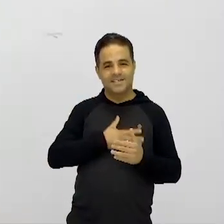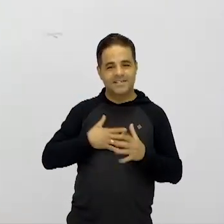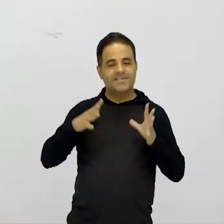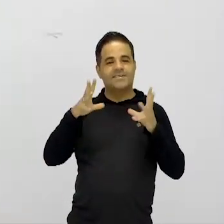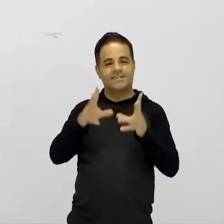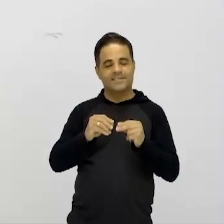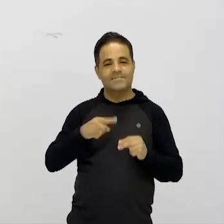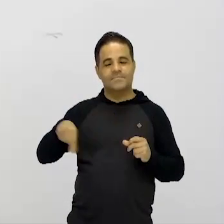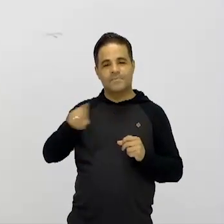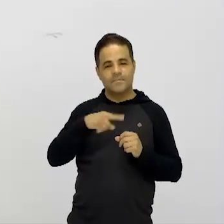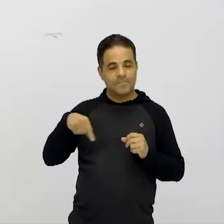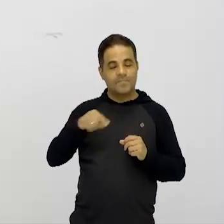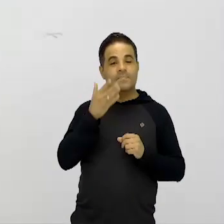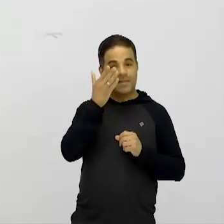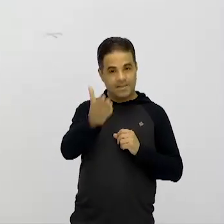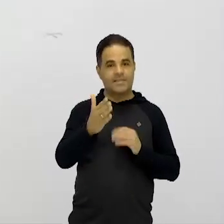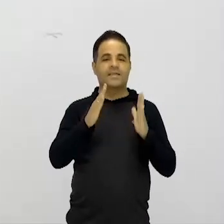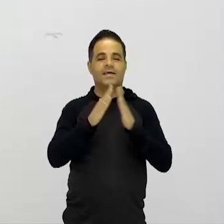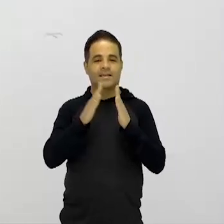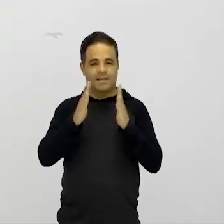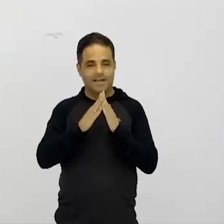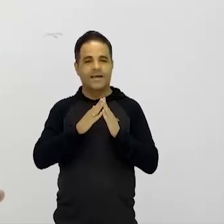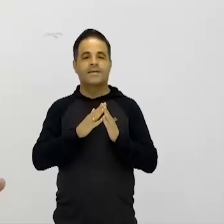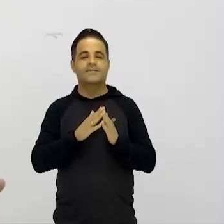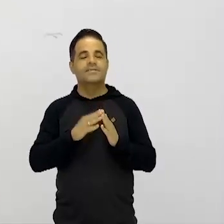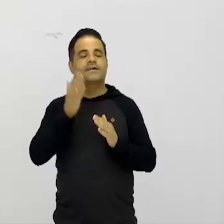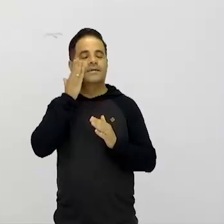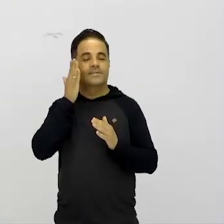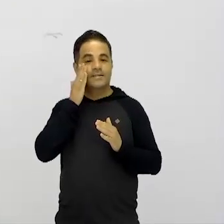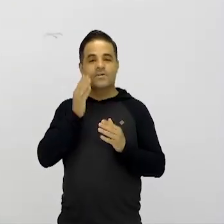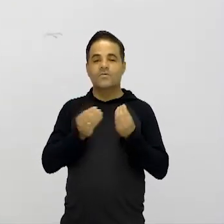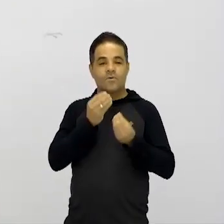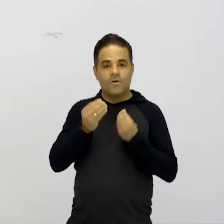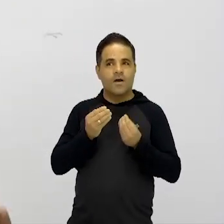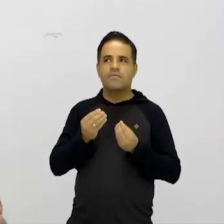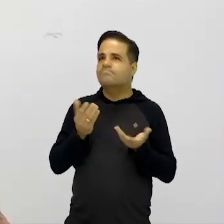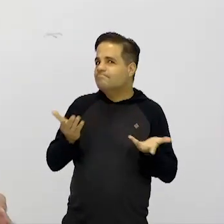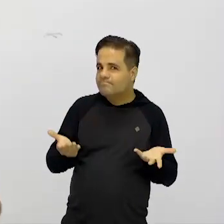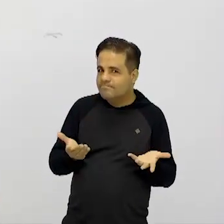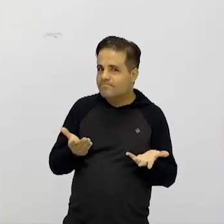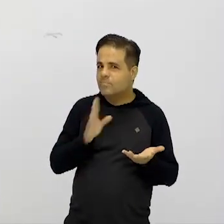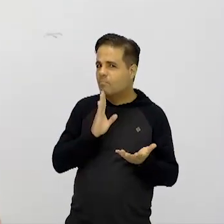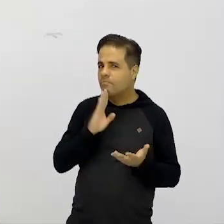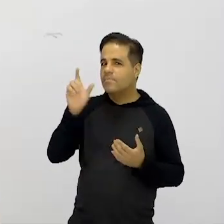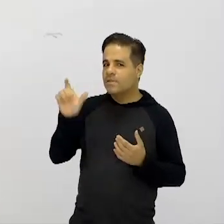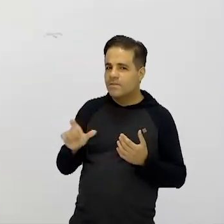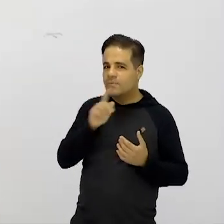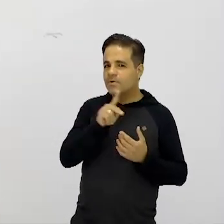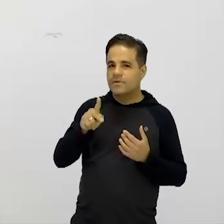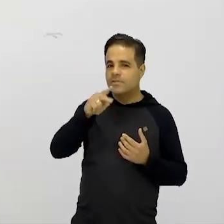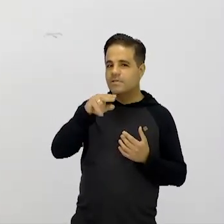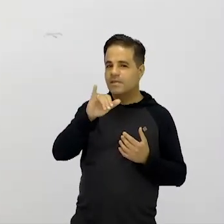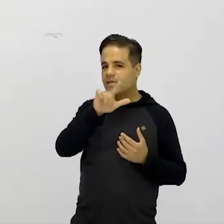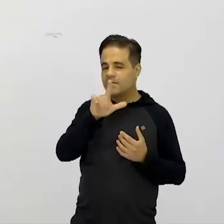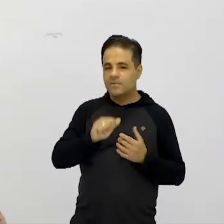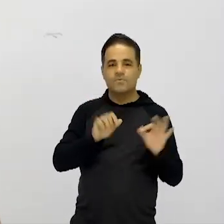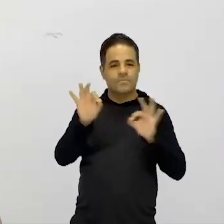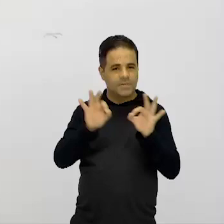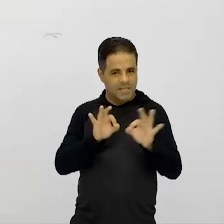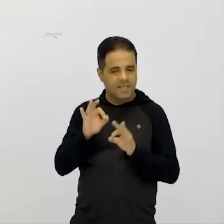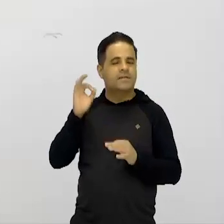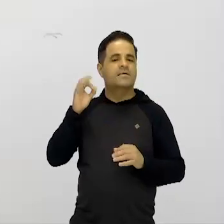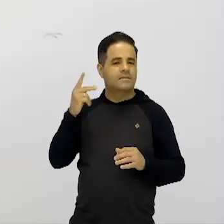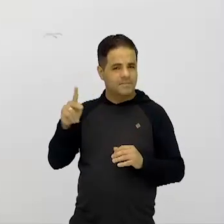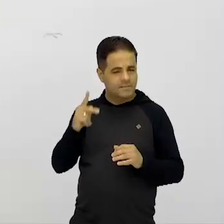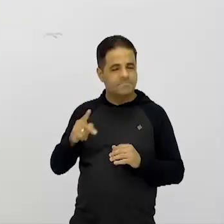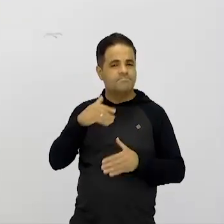nosso, E para você que está aí em casa, que quer saber como eu fiquei conhecendo a professora Nilza e os projetos